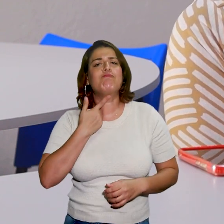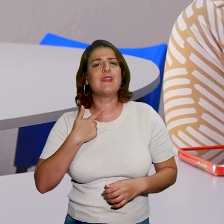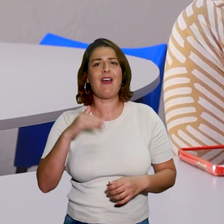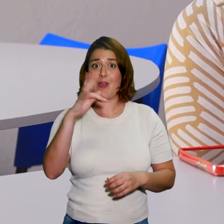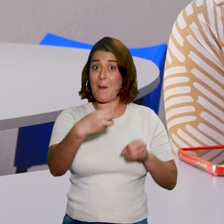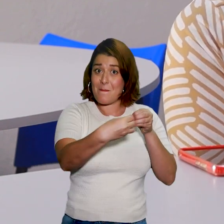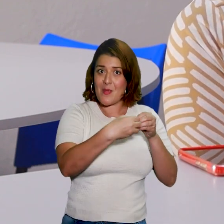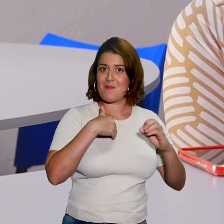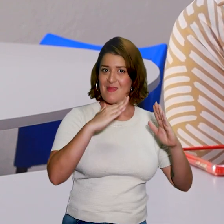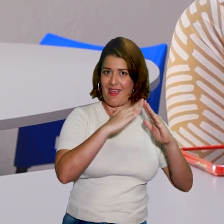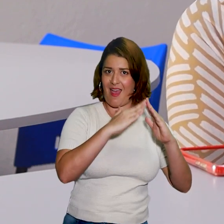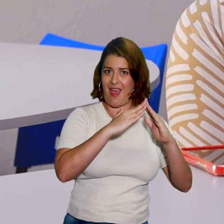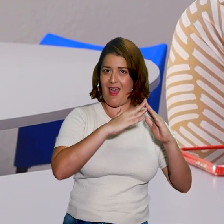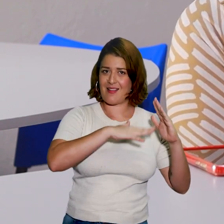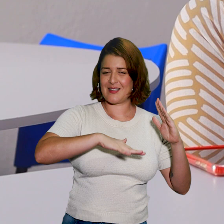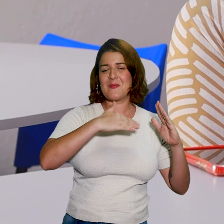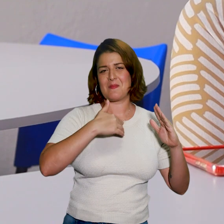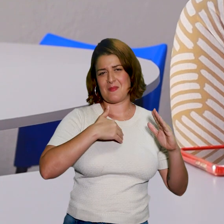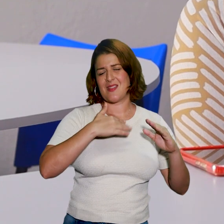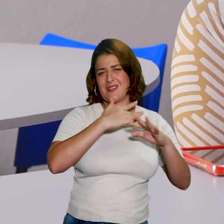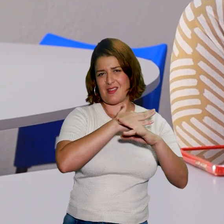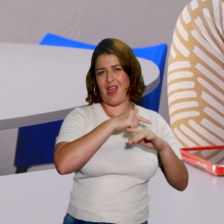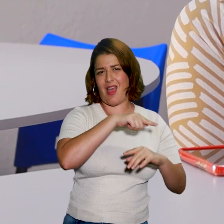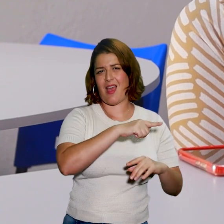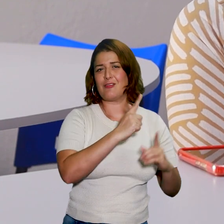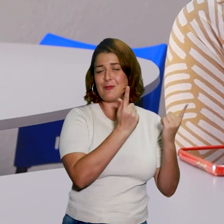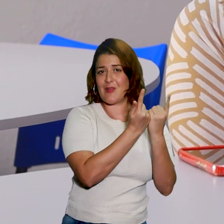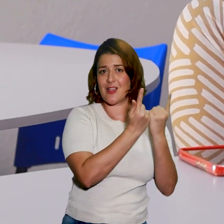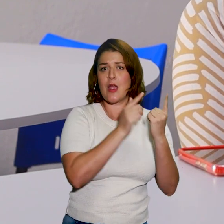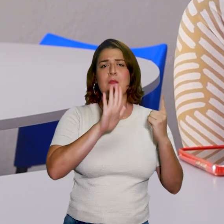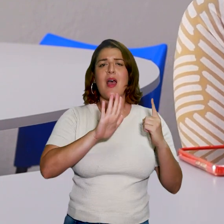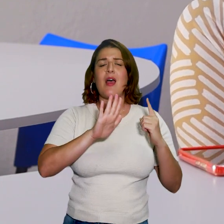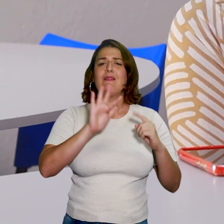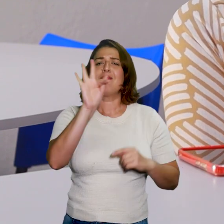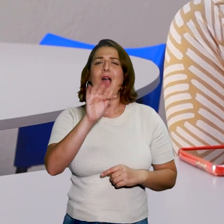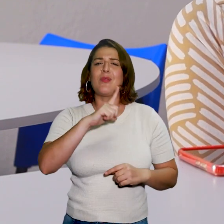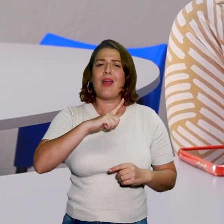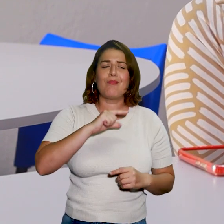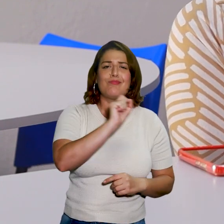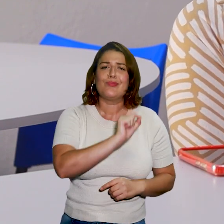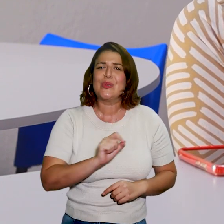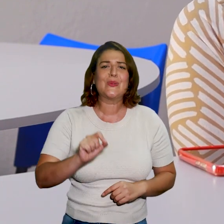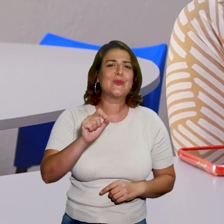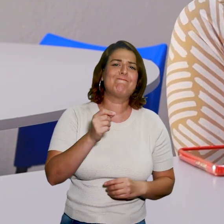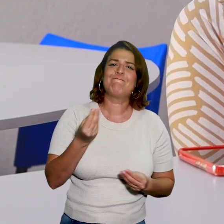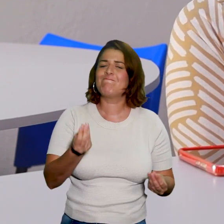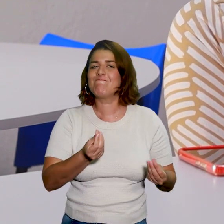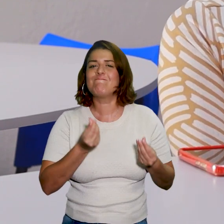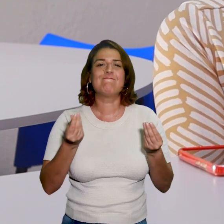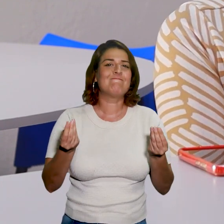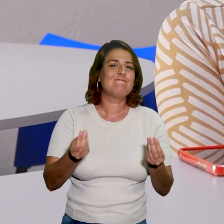lá de casa, lá na minha cidade. Só que os lugares que tinham eram